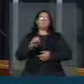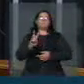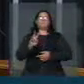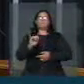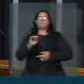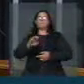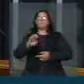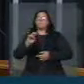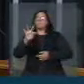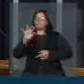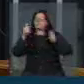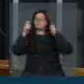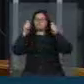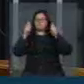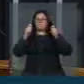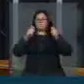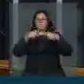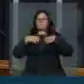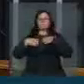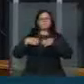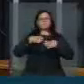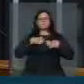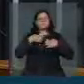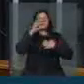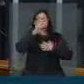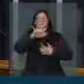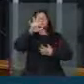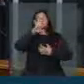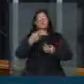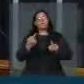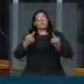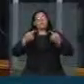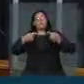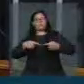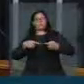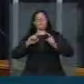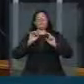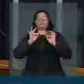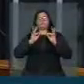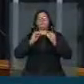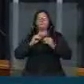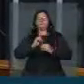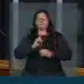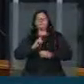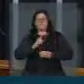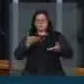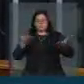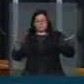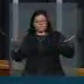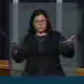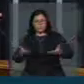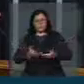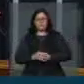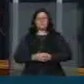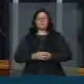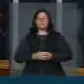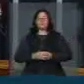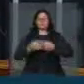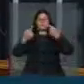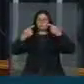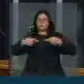nacional, contra o que está estabelecido aí. Contra o status quo,